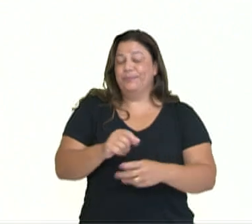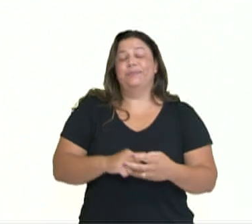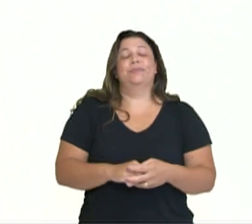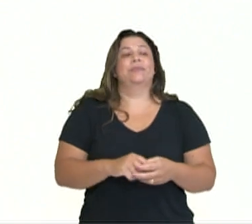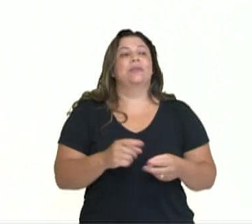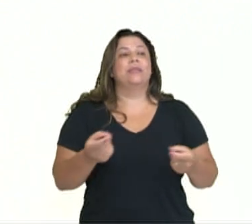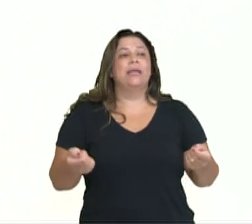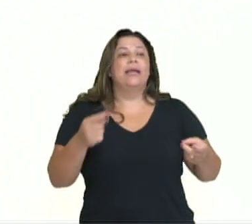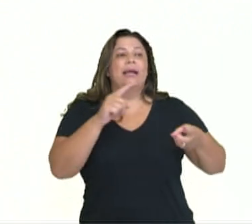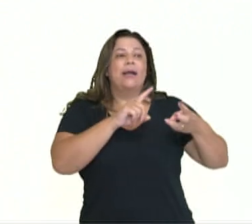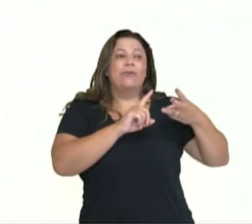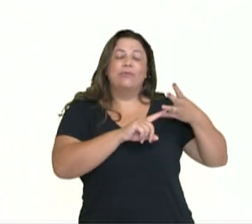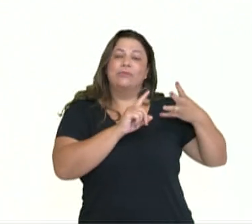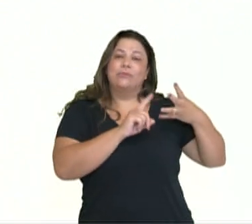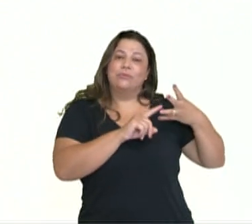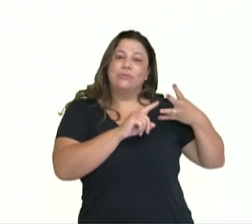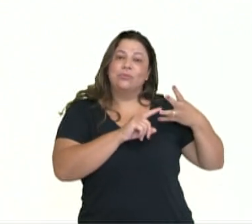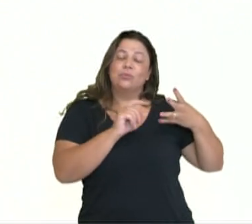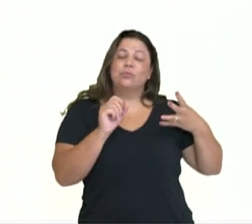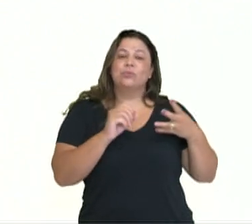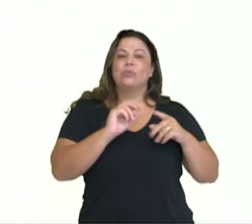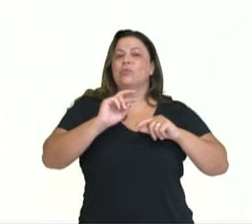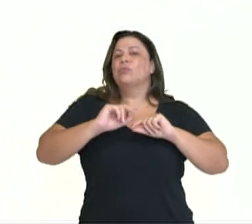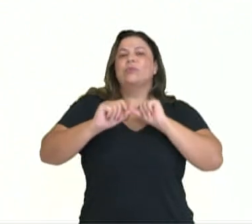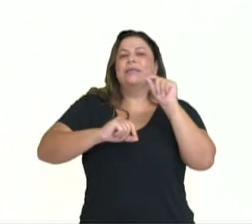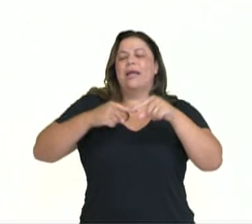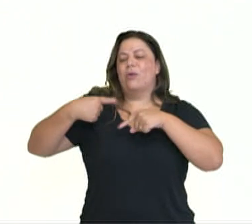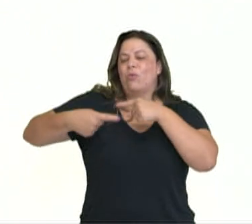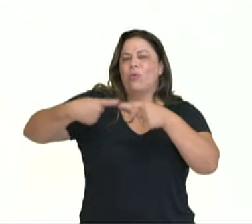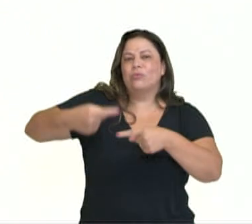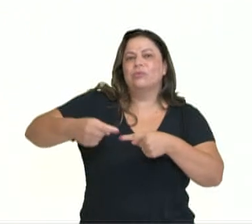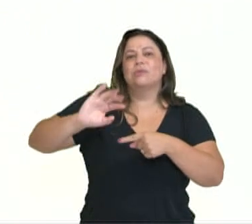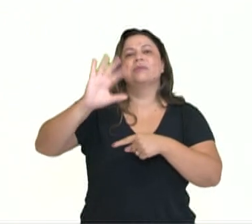embora, a condição e outros.